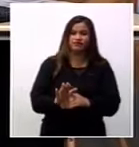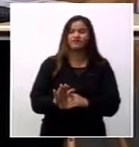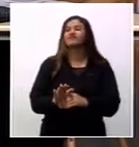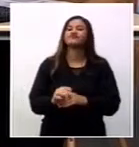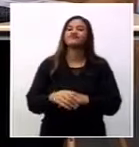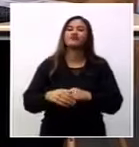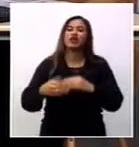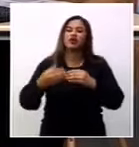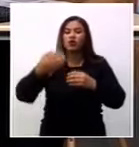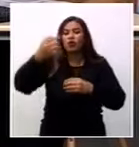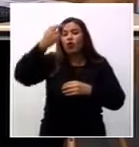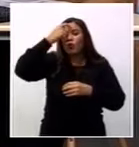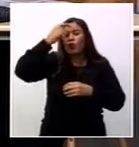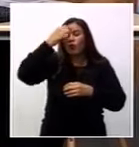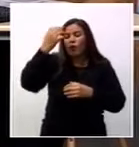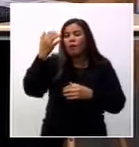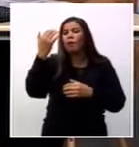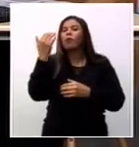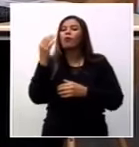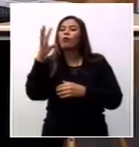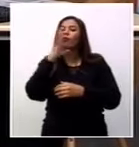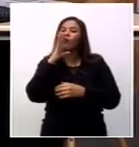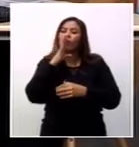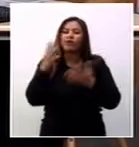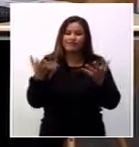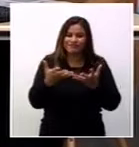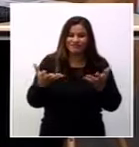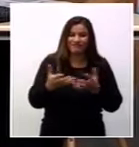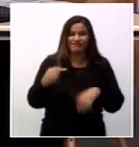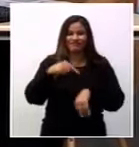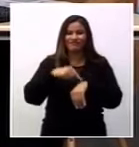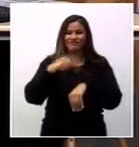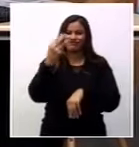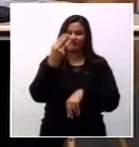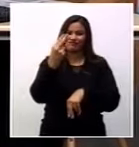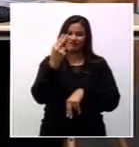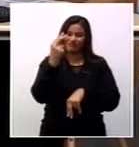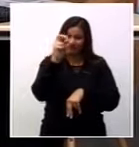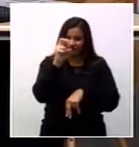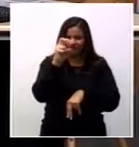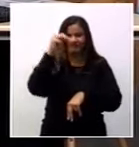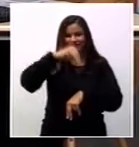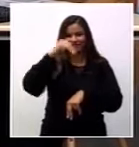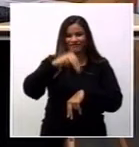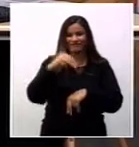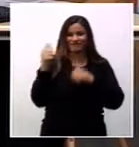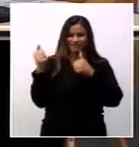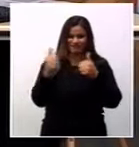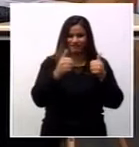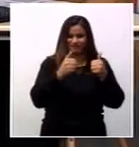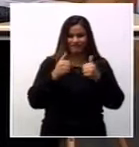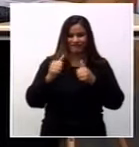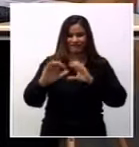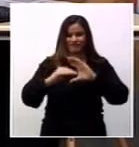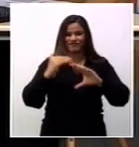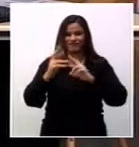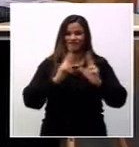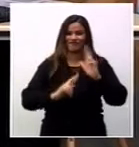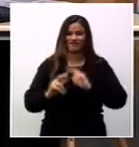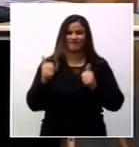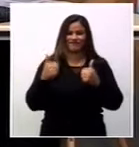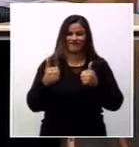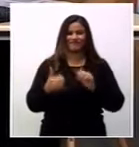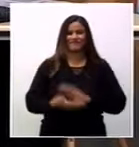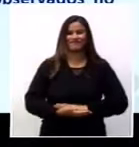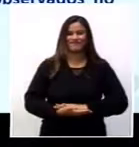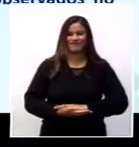vocês sabem, o conhecimento, que esse é o momento. E voltamos daqui 5 minutinhos, com aí a contribuição de vocês. Até